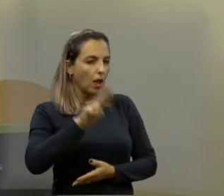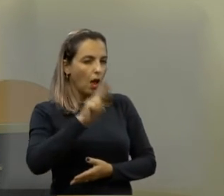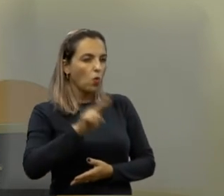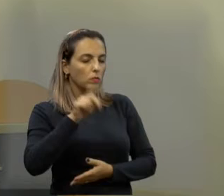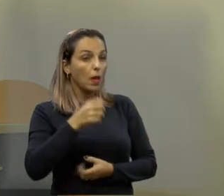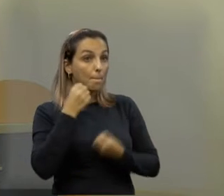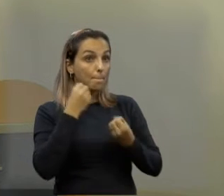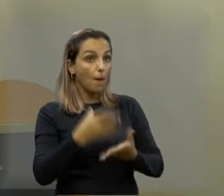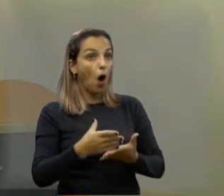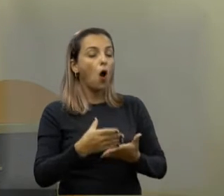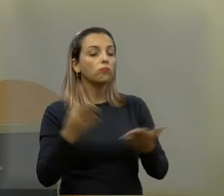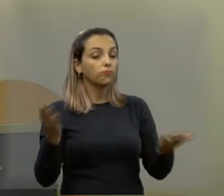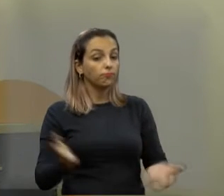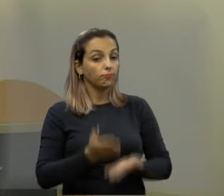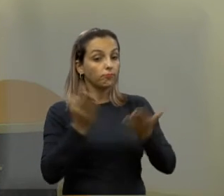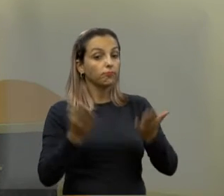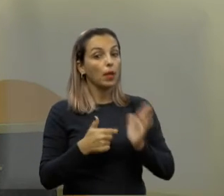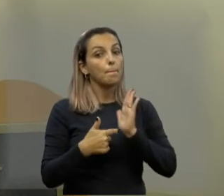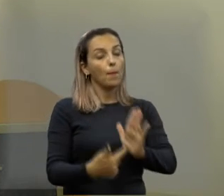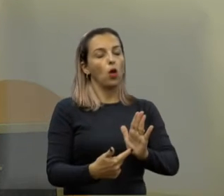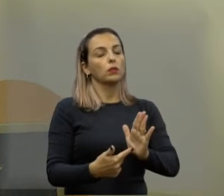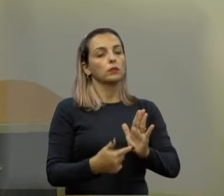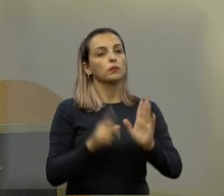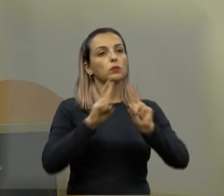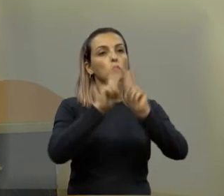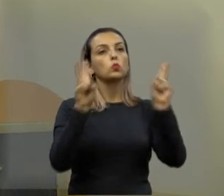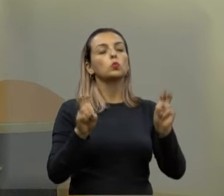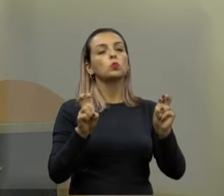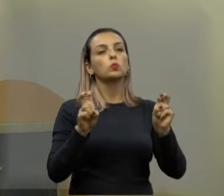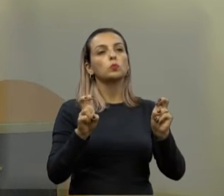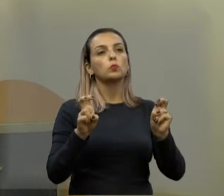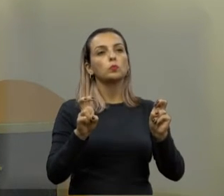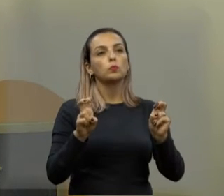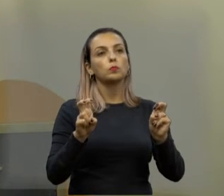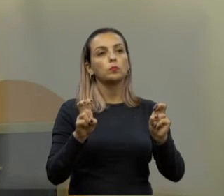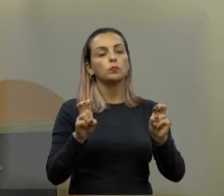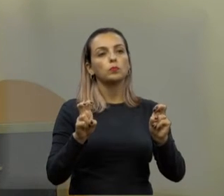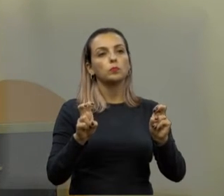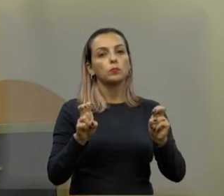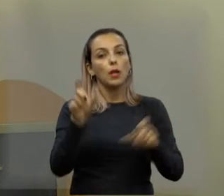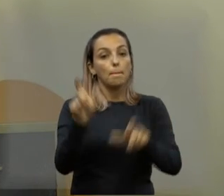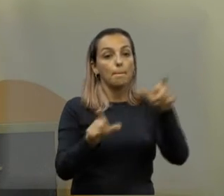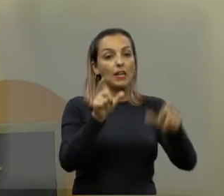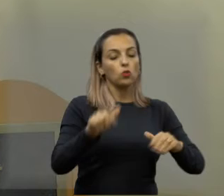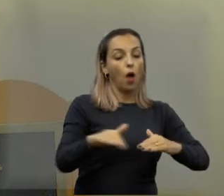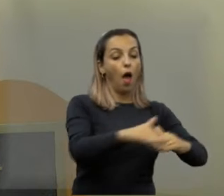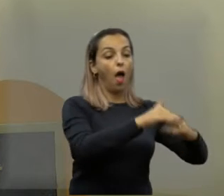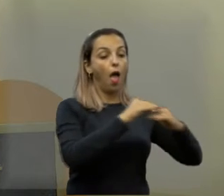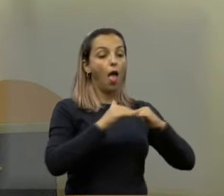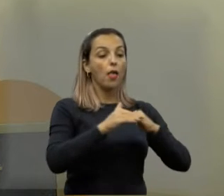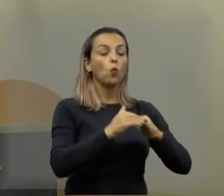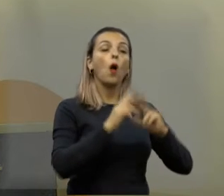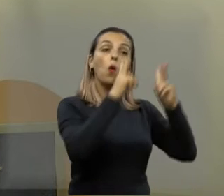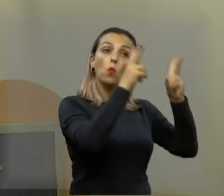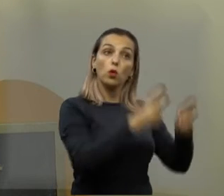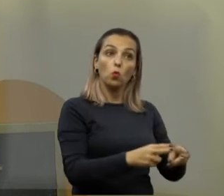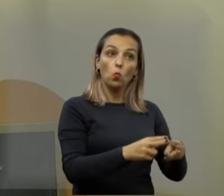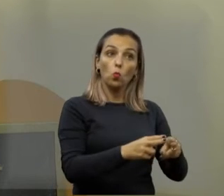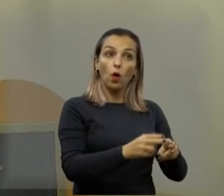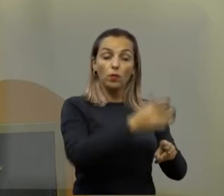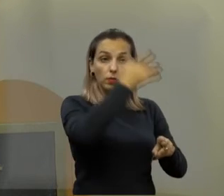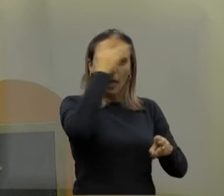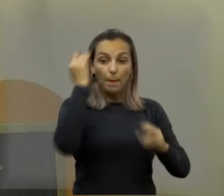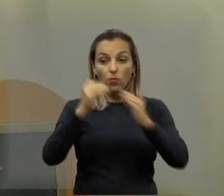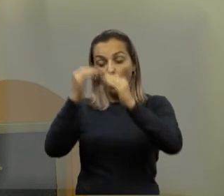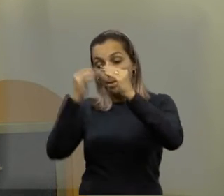reaviva Né o traga para realidade que ao tratar igualmente os iguais e os desigualmente na medida de